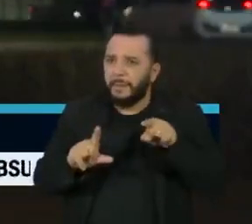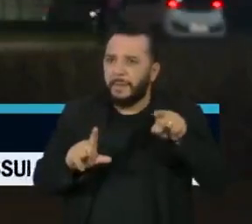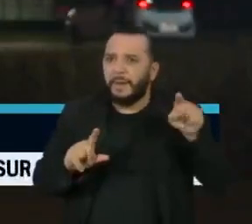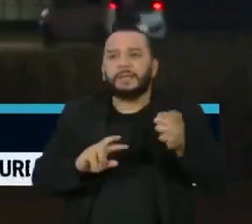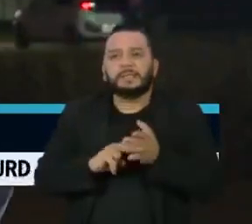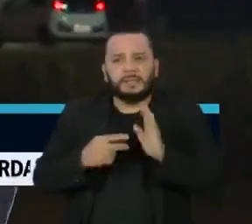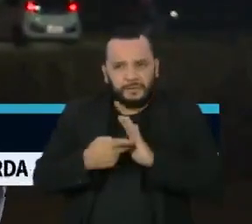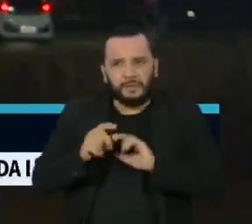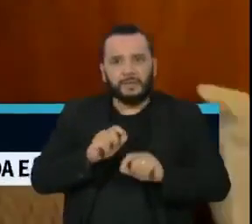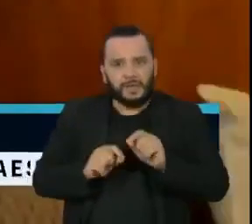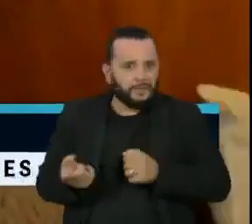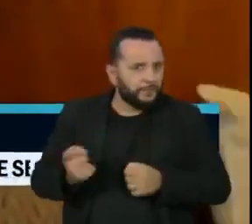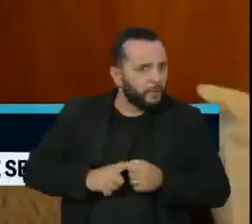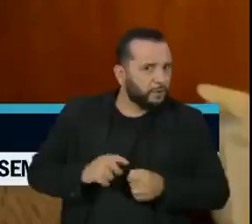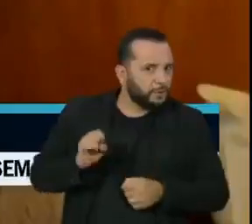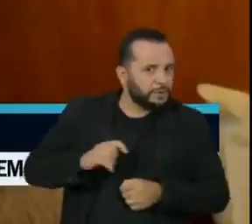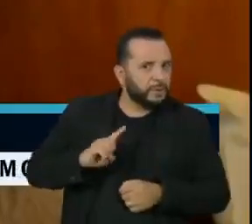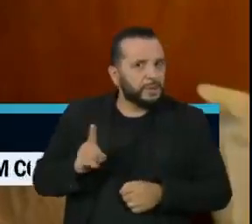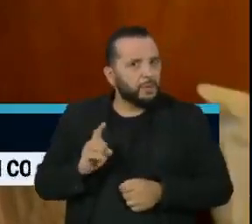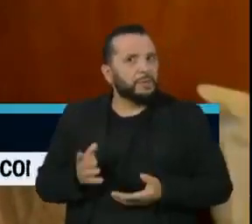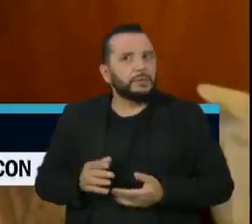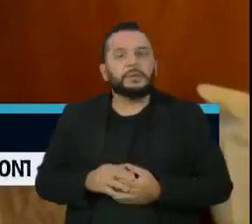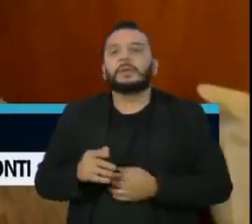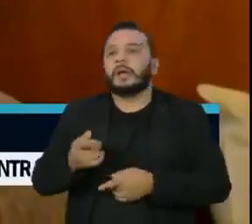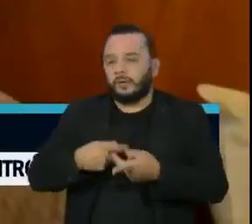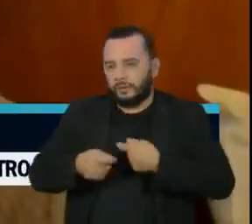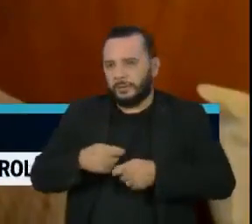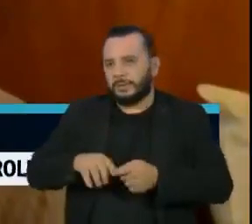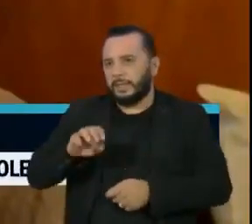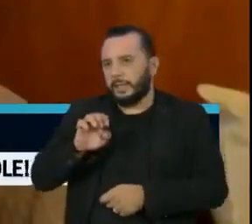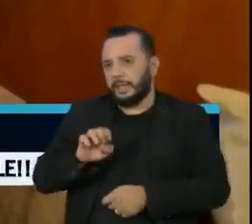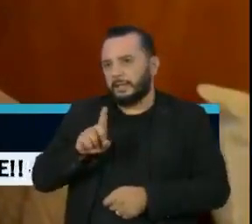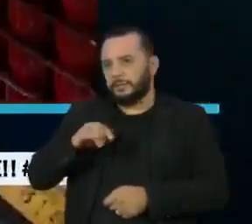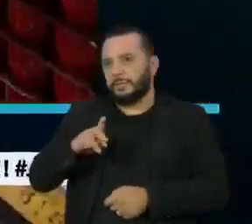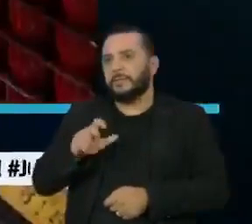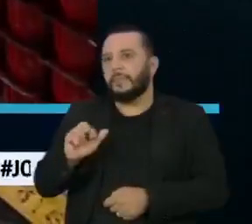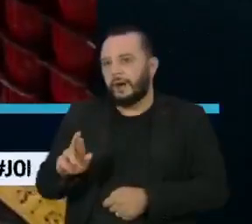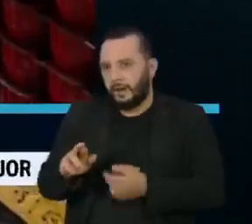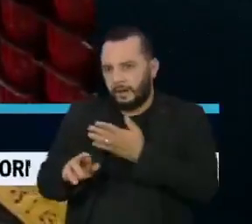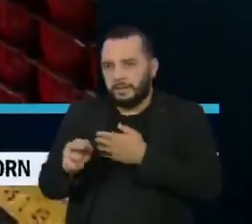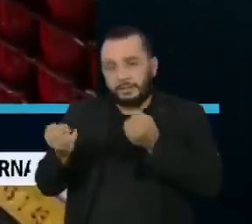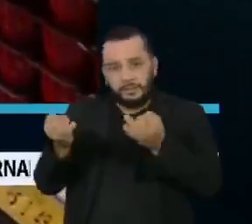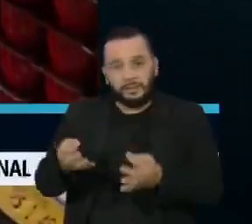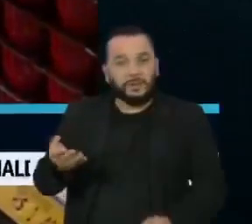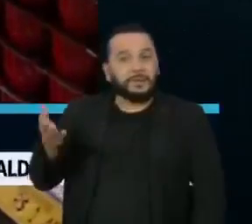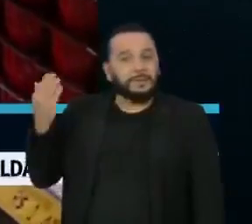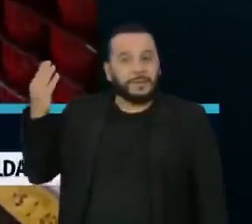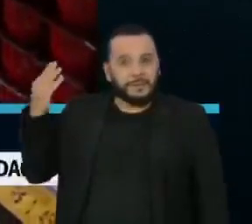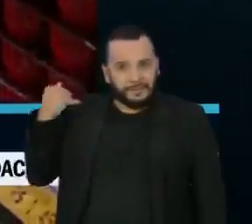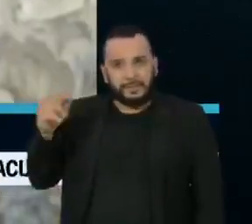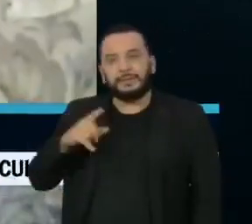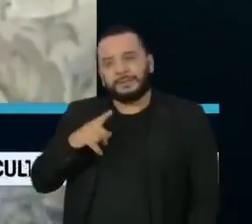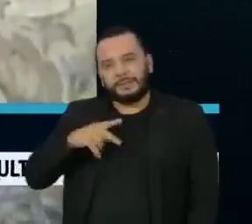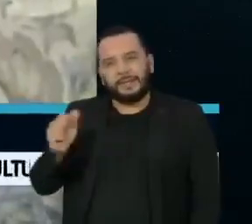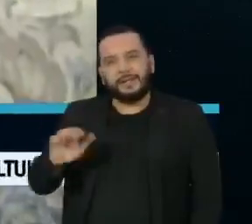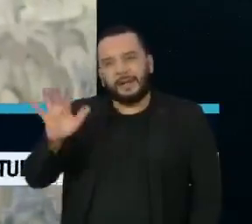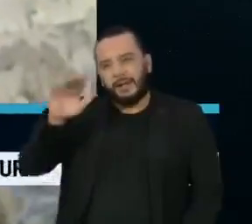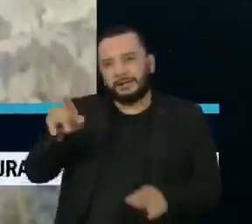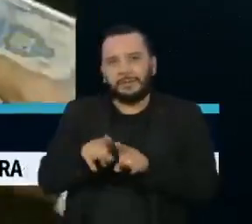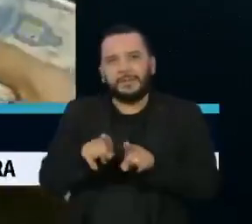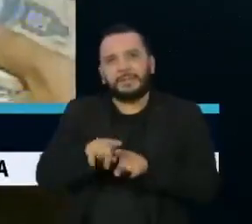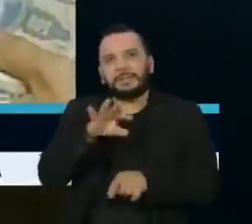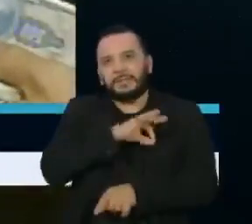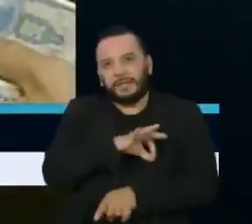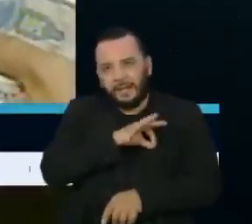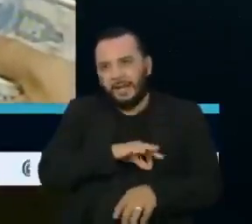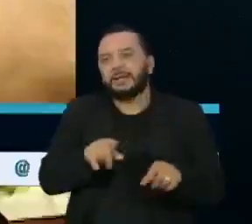que isso está de volta? O economista Edmar Bacha, um dos pais do Plano Real, lembra que naquela época, além dos preços, os salários e até